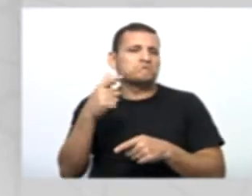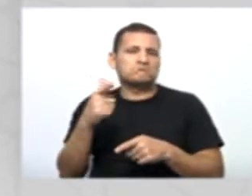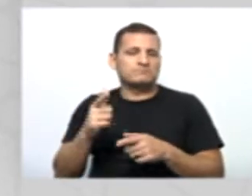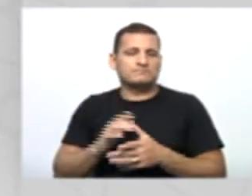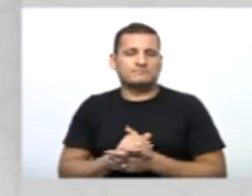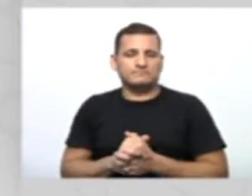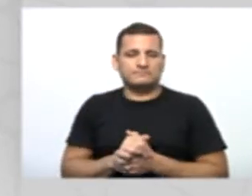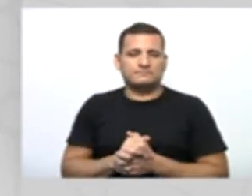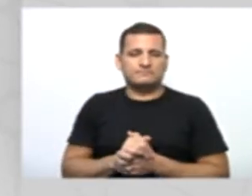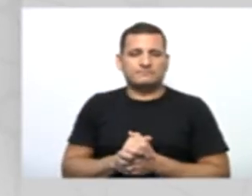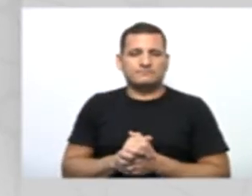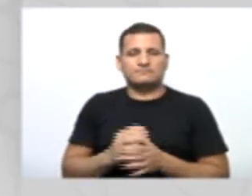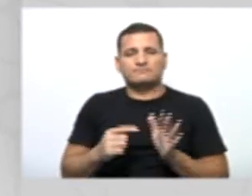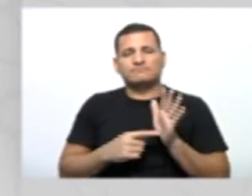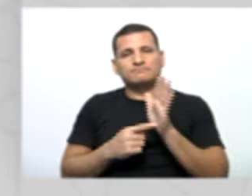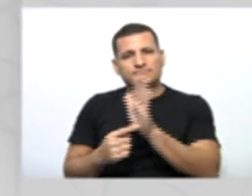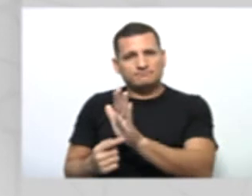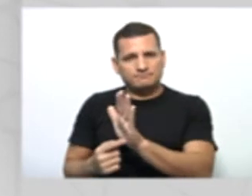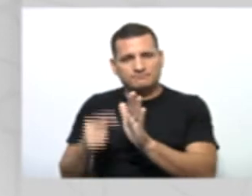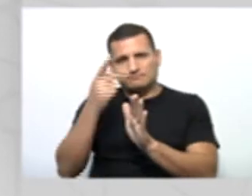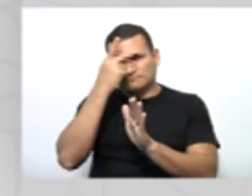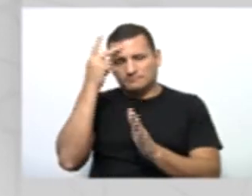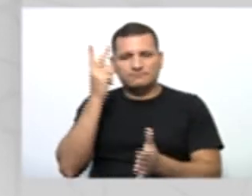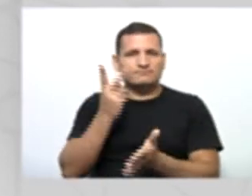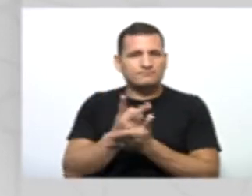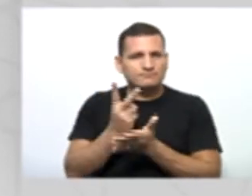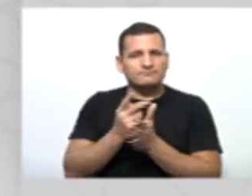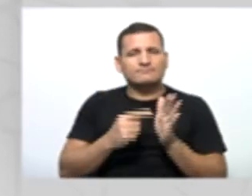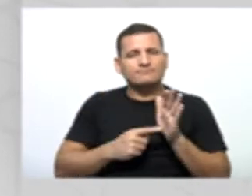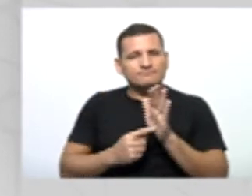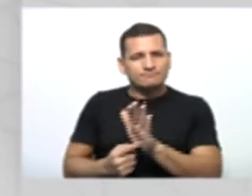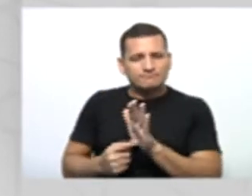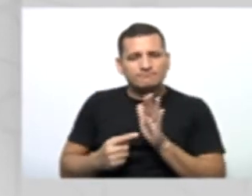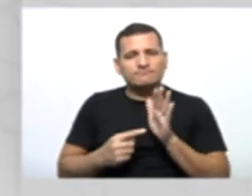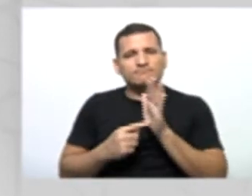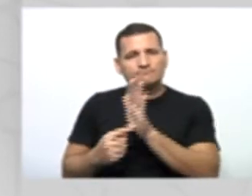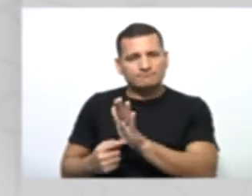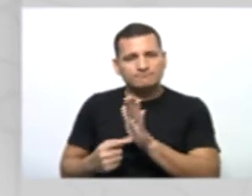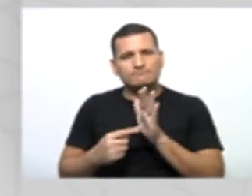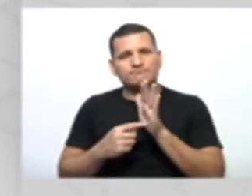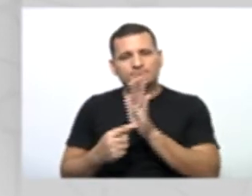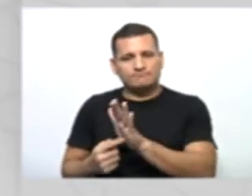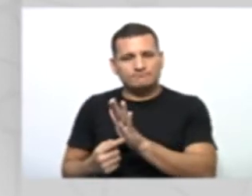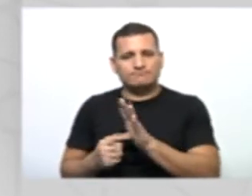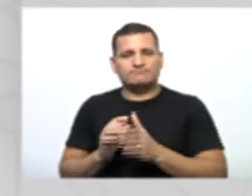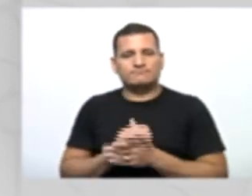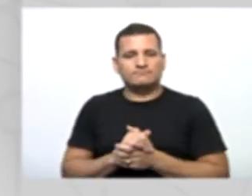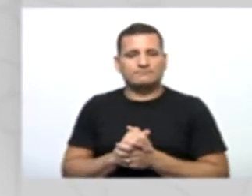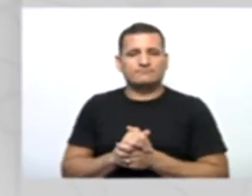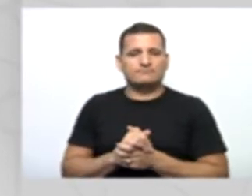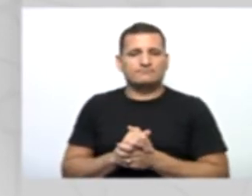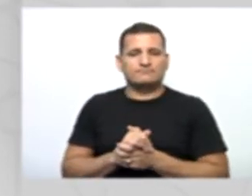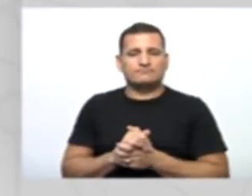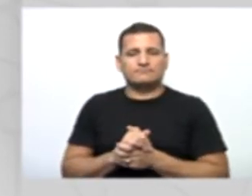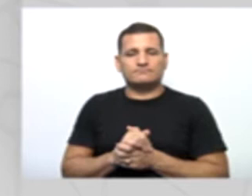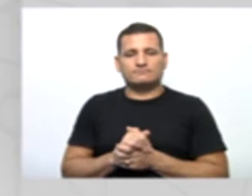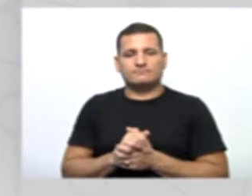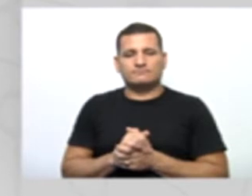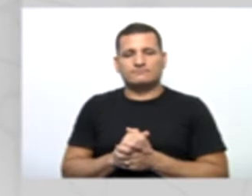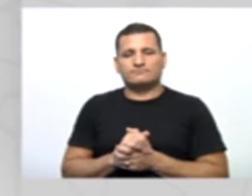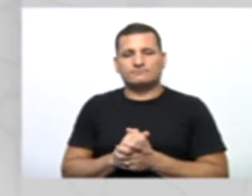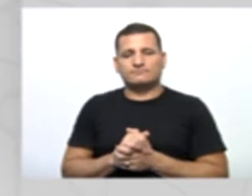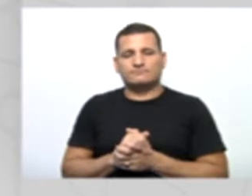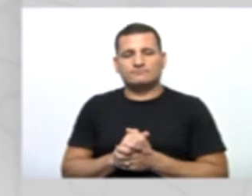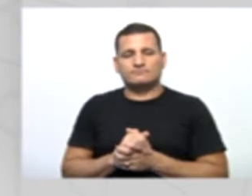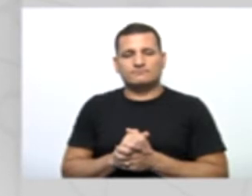A prestatividade, aquela pessoa que está sempre disposta a servir a qualquer um, qualquer lugar, a qualquer momento, mesmo quando